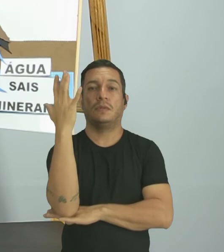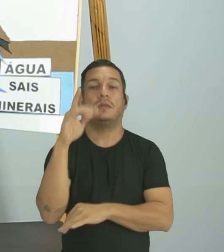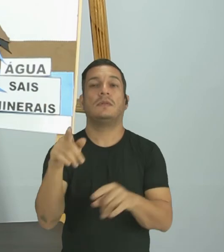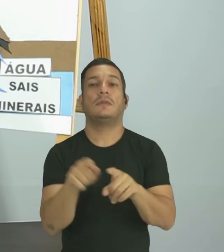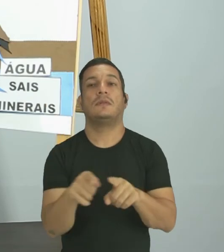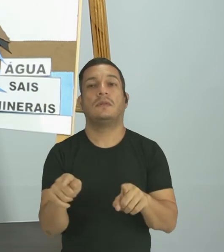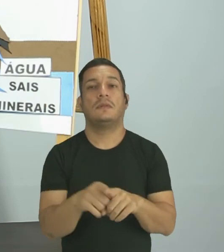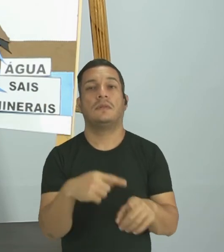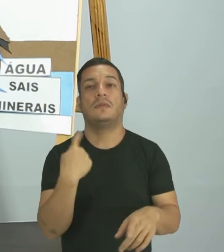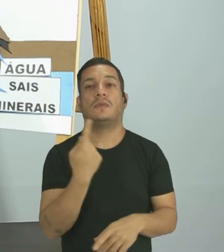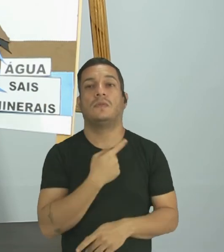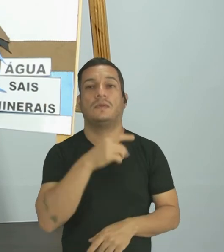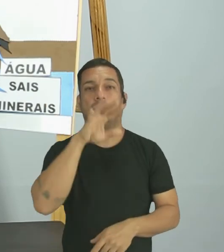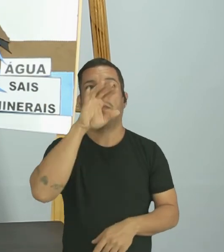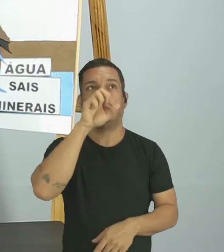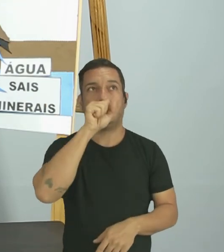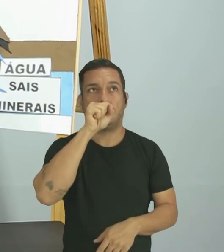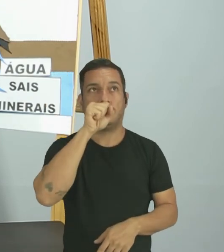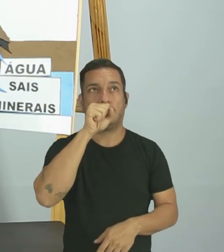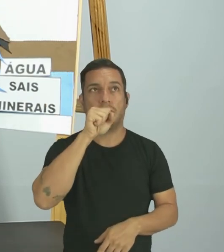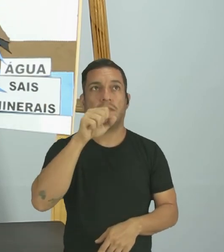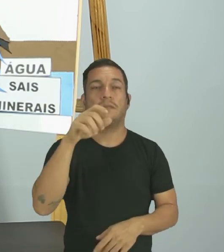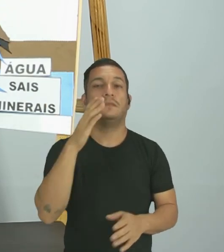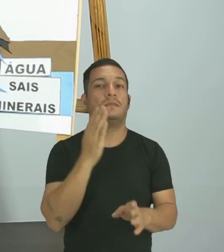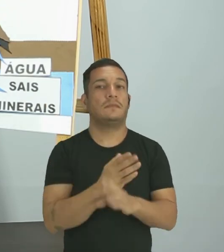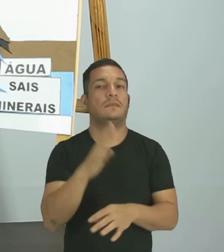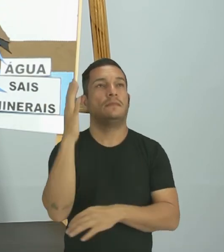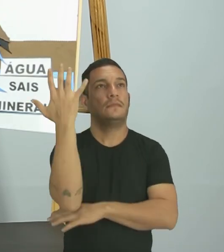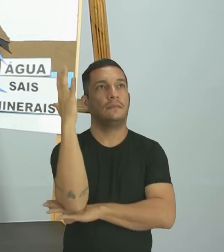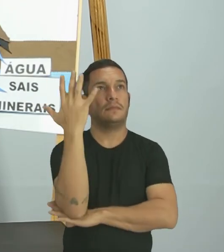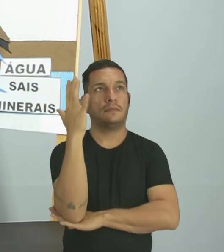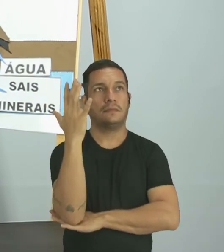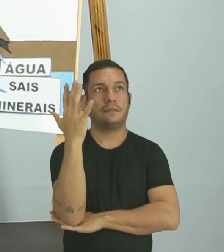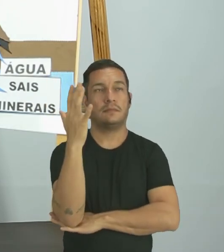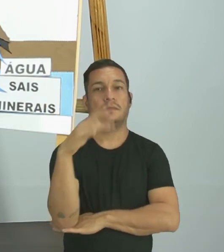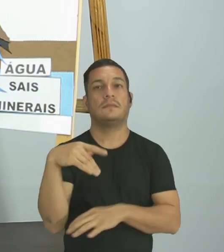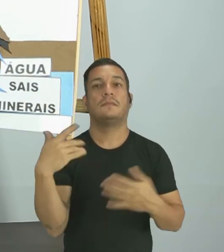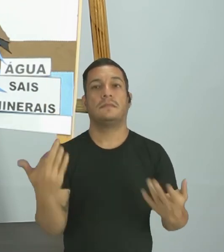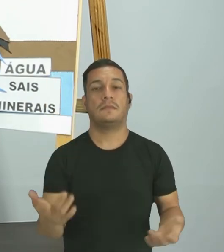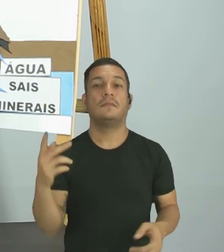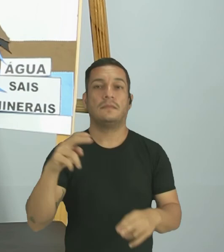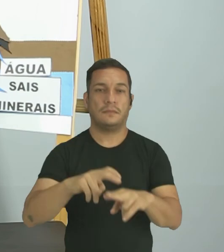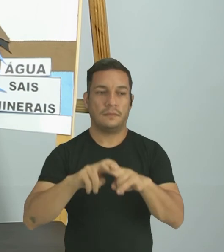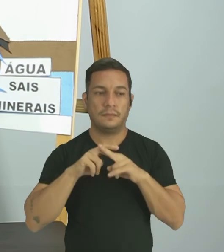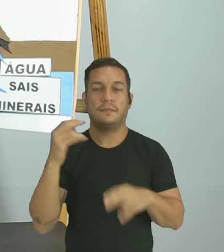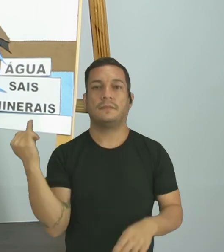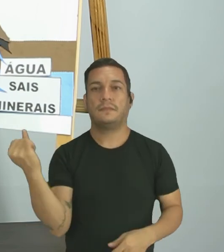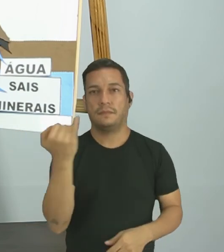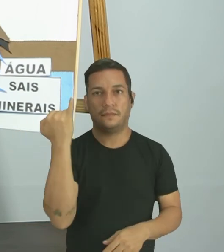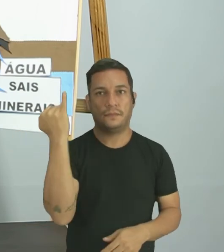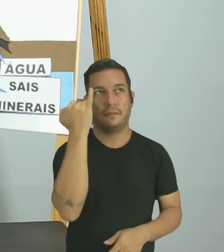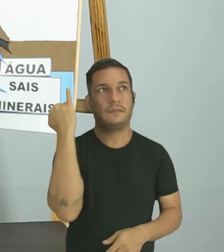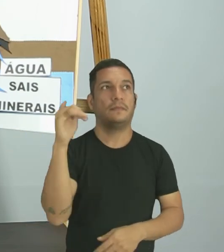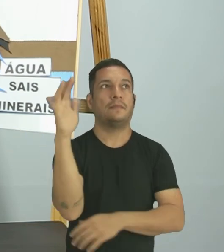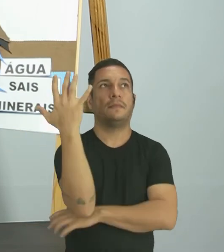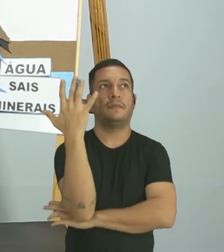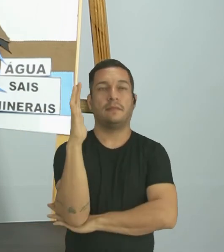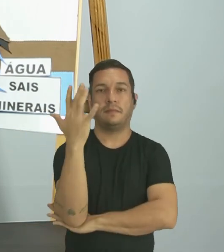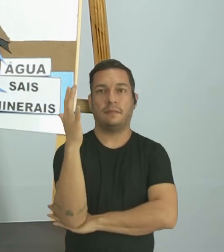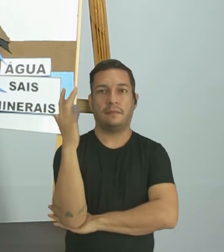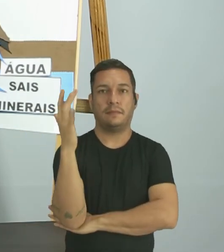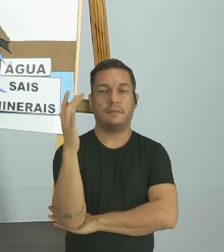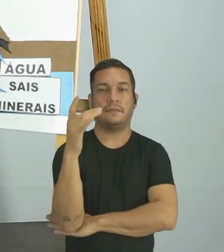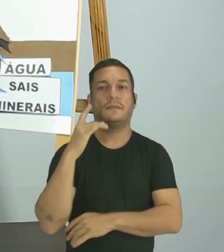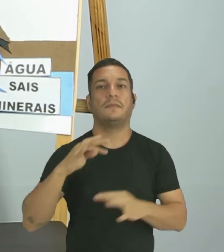nós respiramos por causa das plantas. Daí a importância das plantas